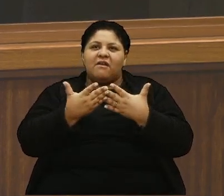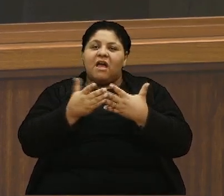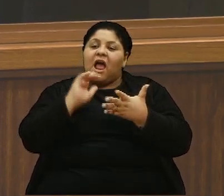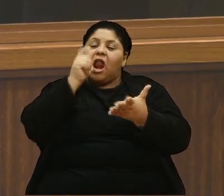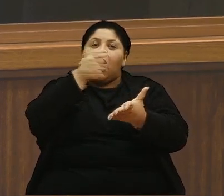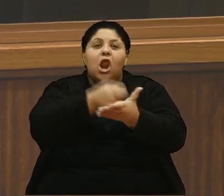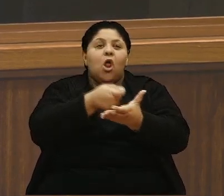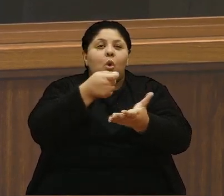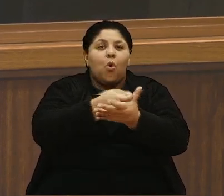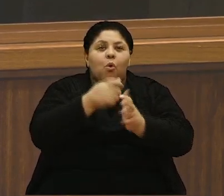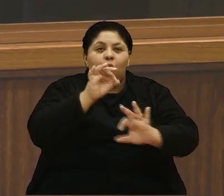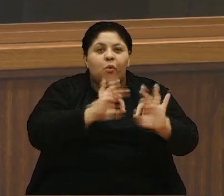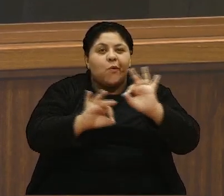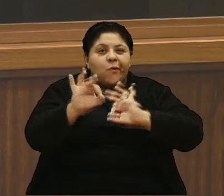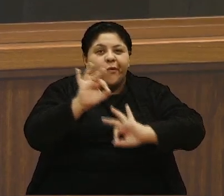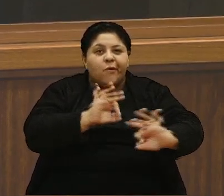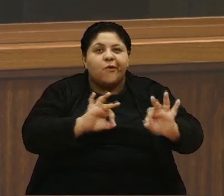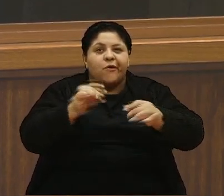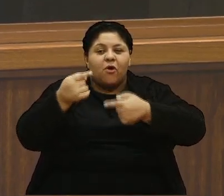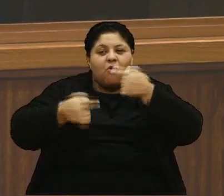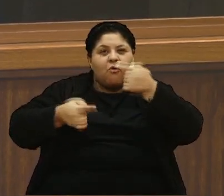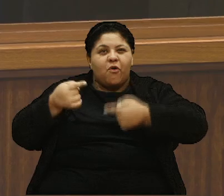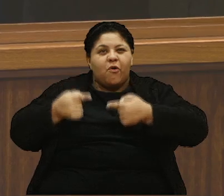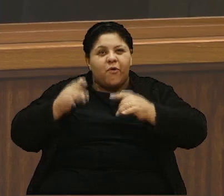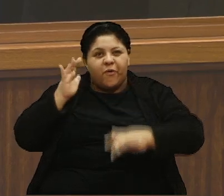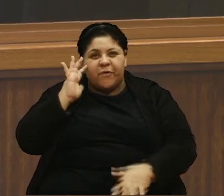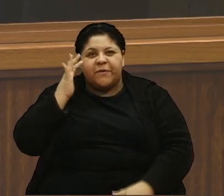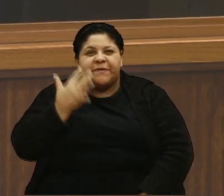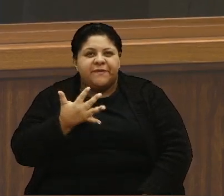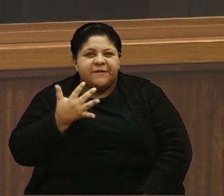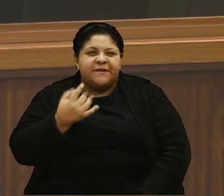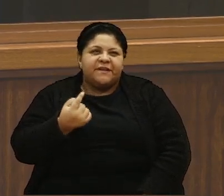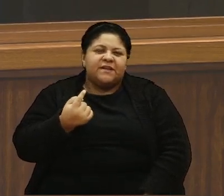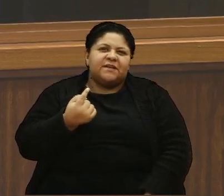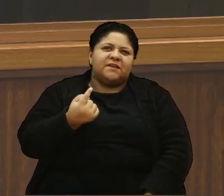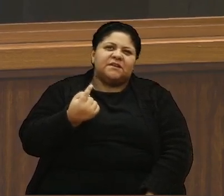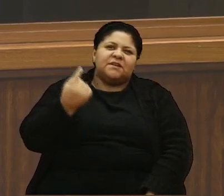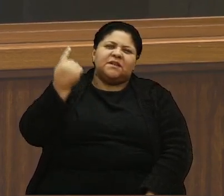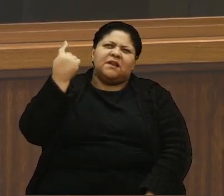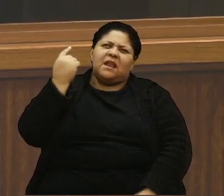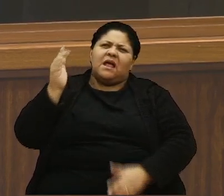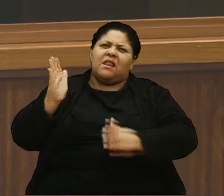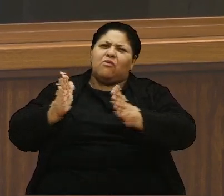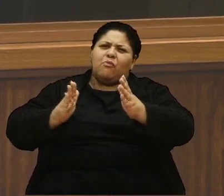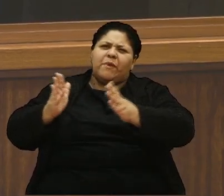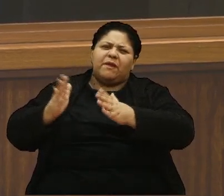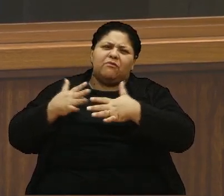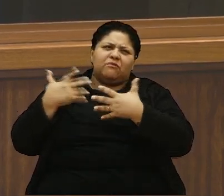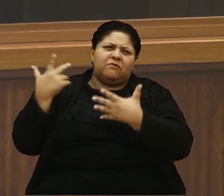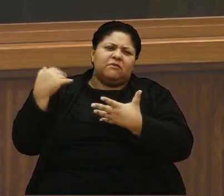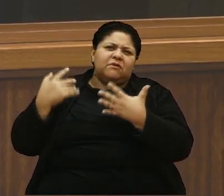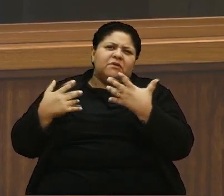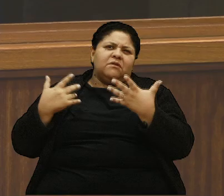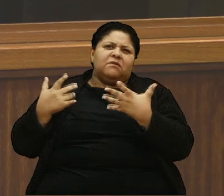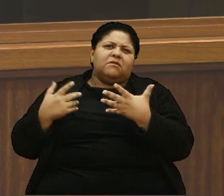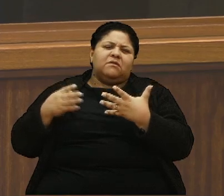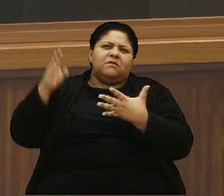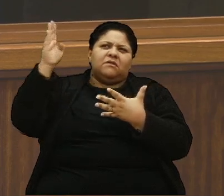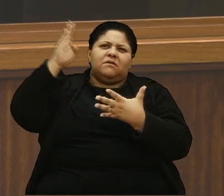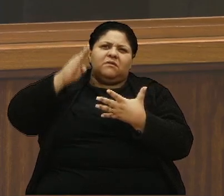luta, à organização, aos debates que aconteceram lá na época do